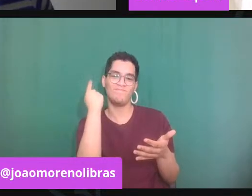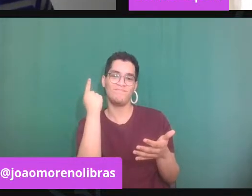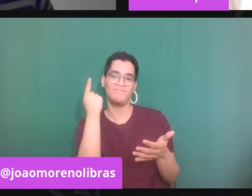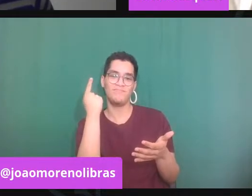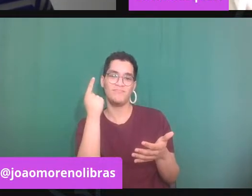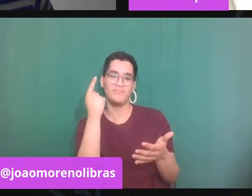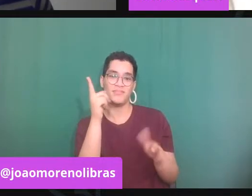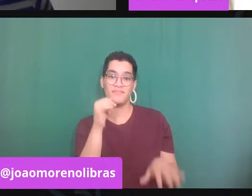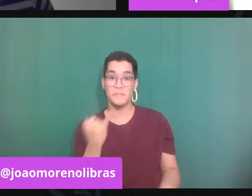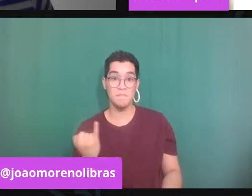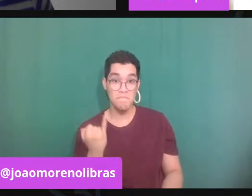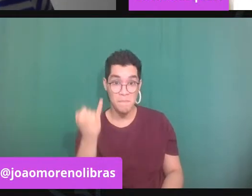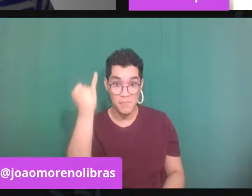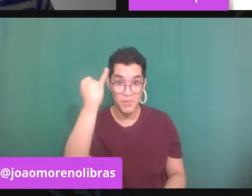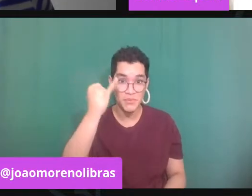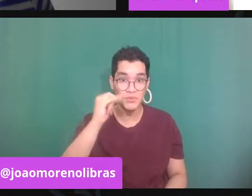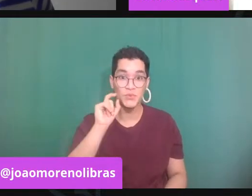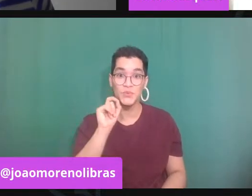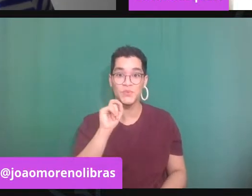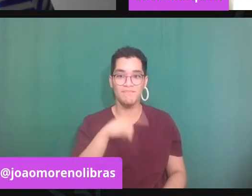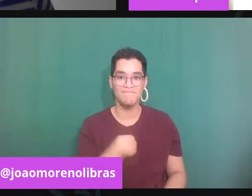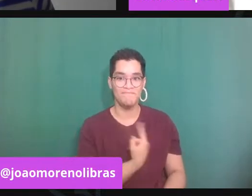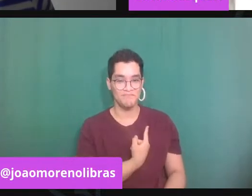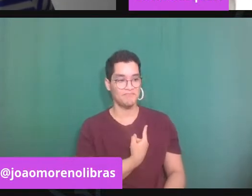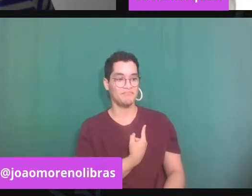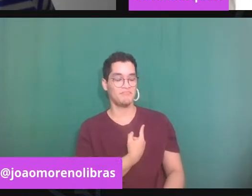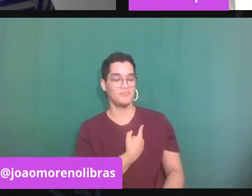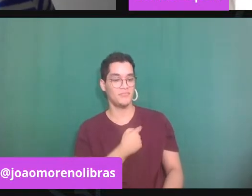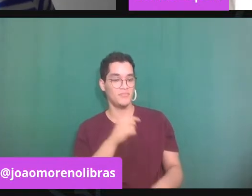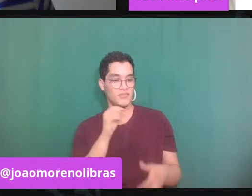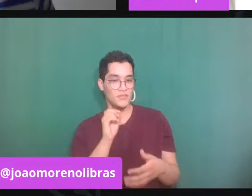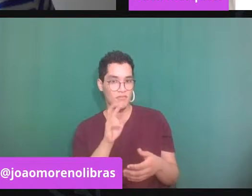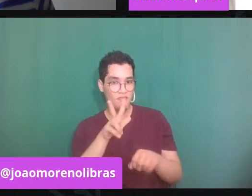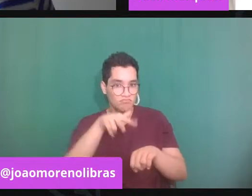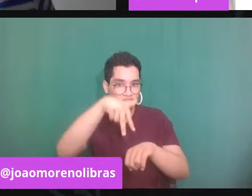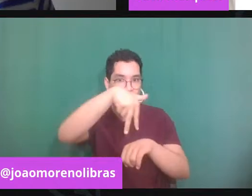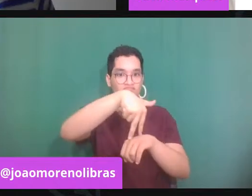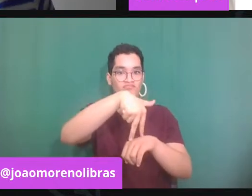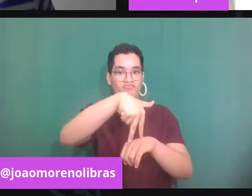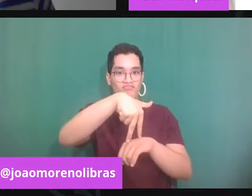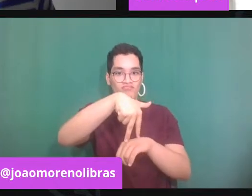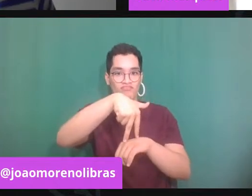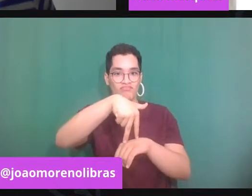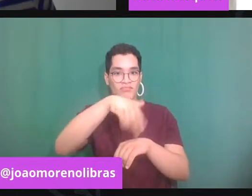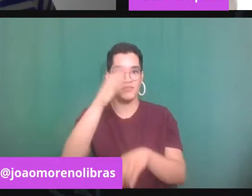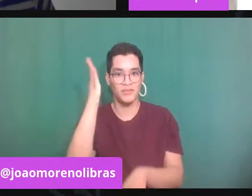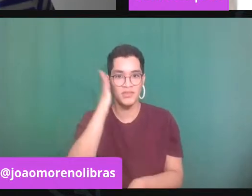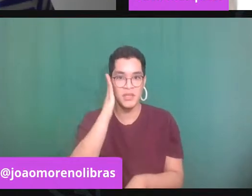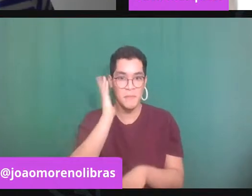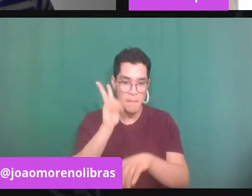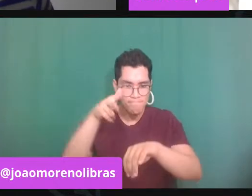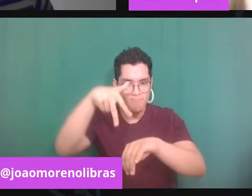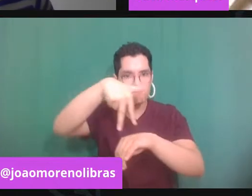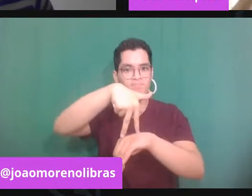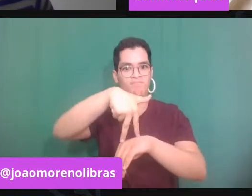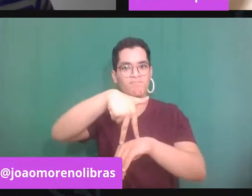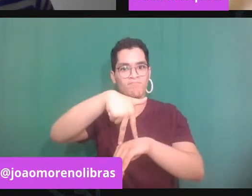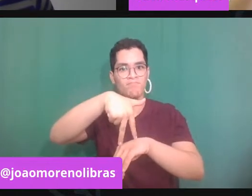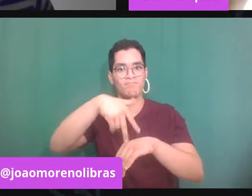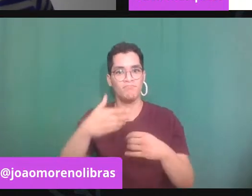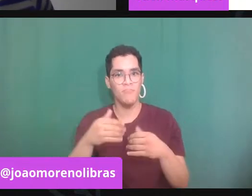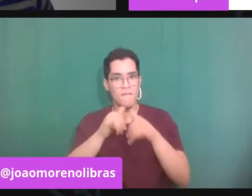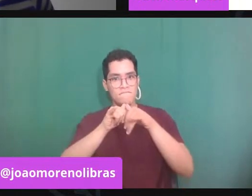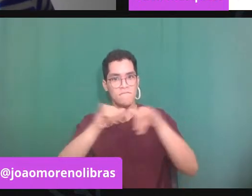coloca, explicita sua voz. E essa explicitação da voz ela pede já, mesmo